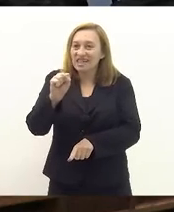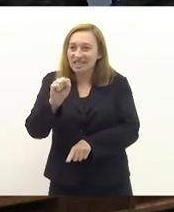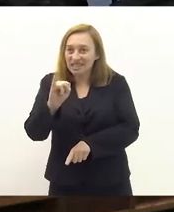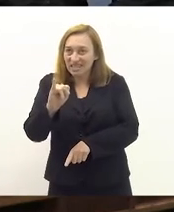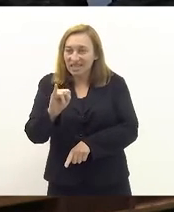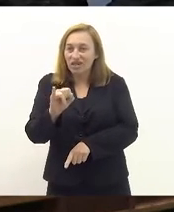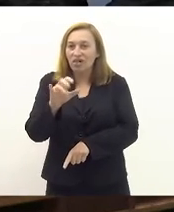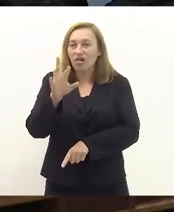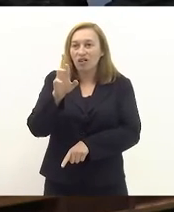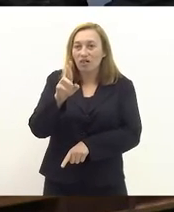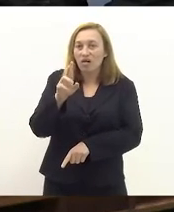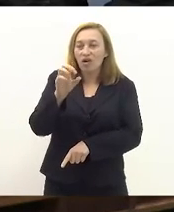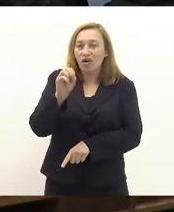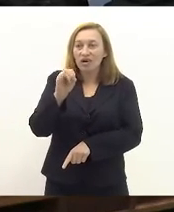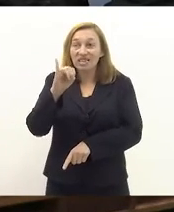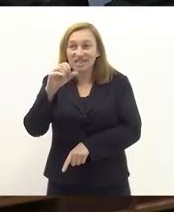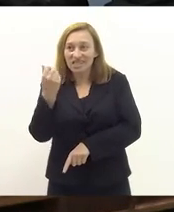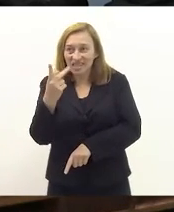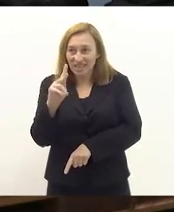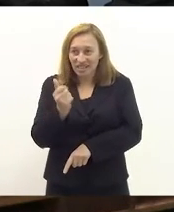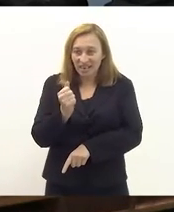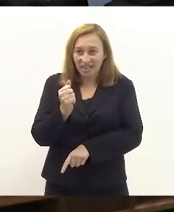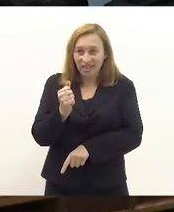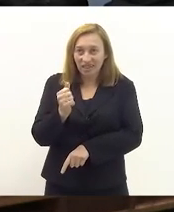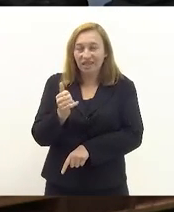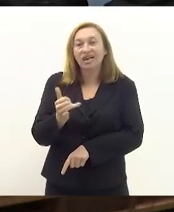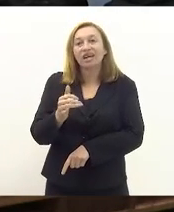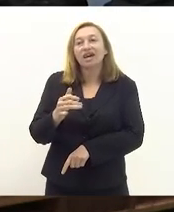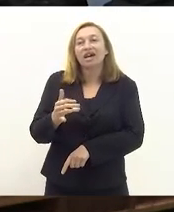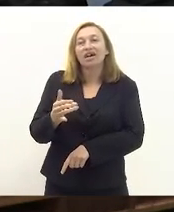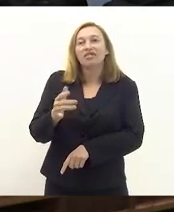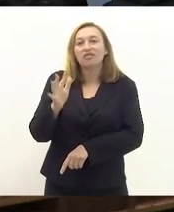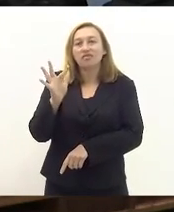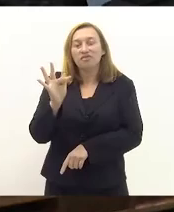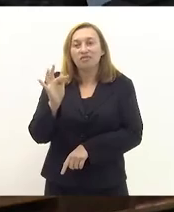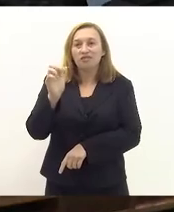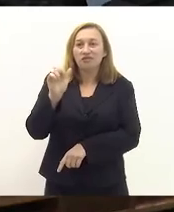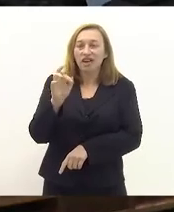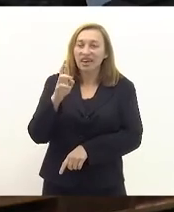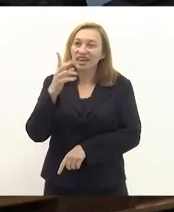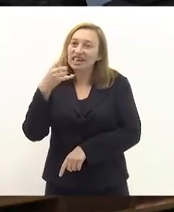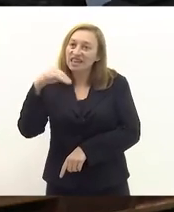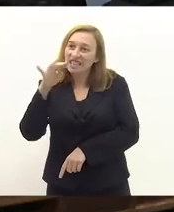a deusa me ligou que está dodói Fernandinha Costa